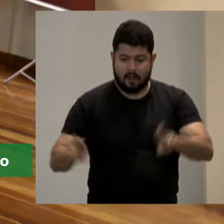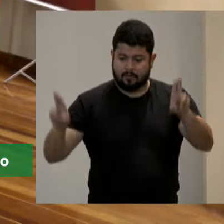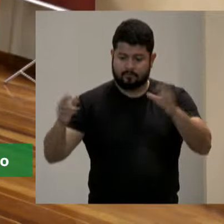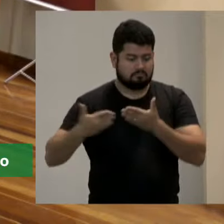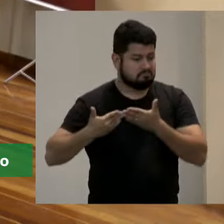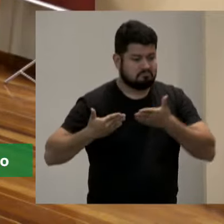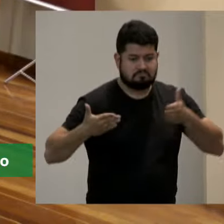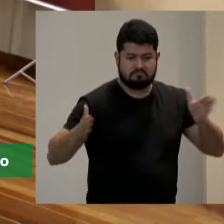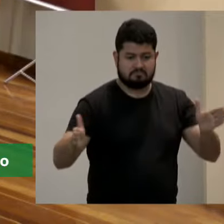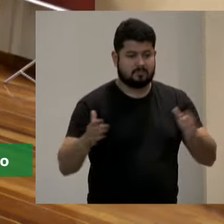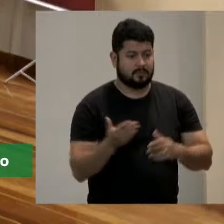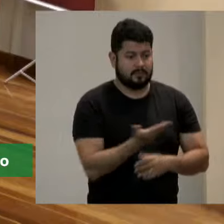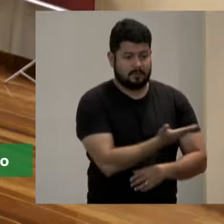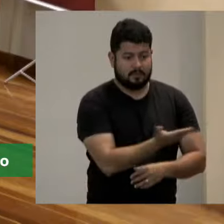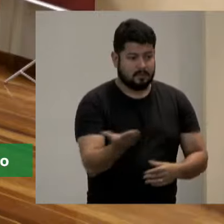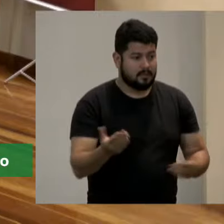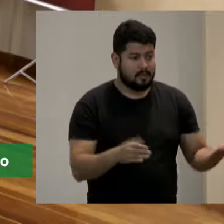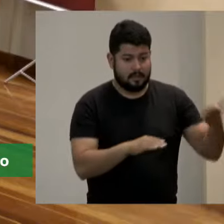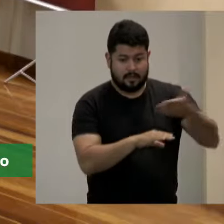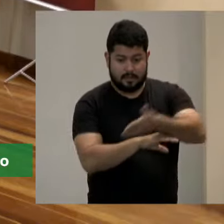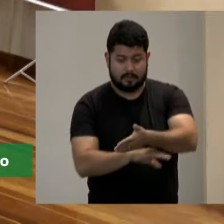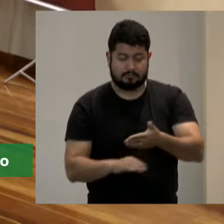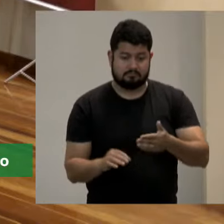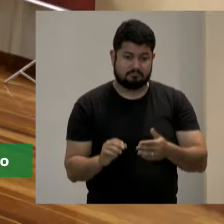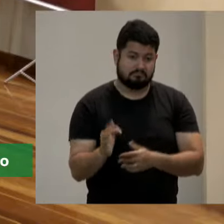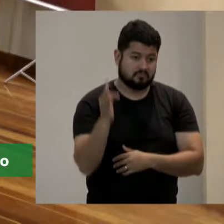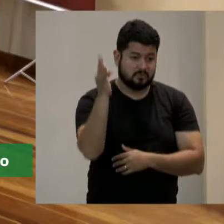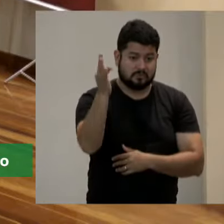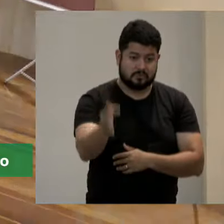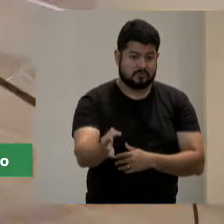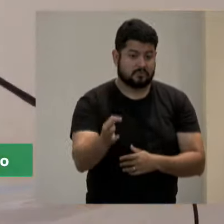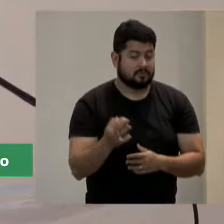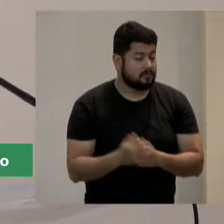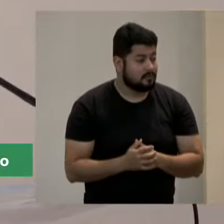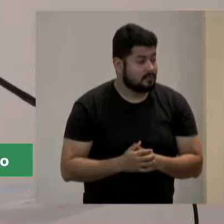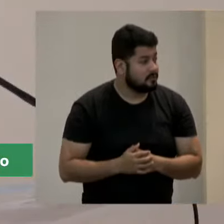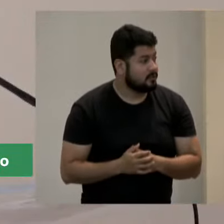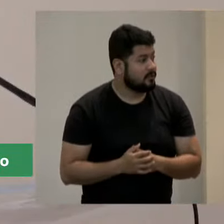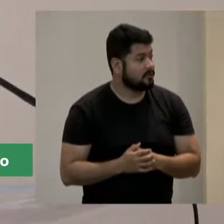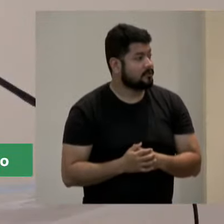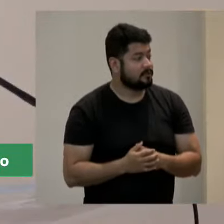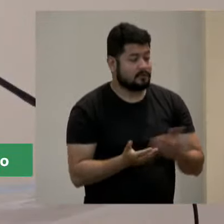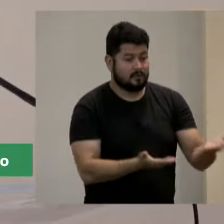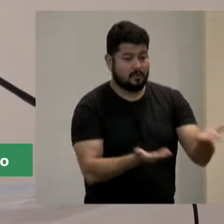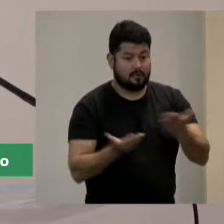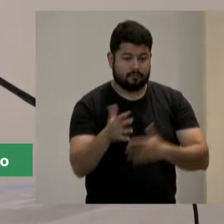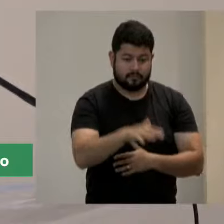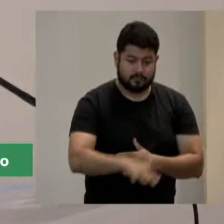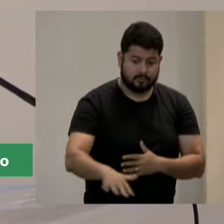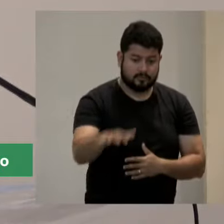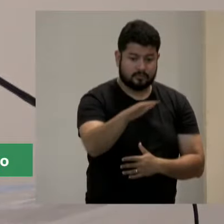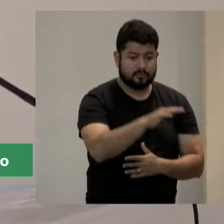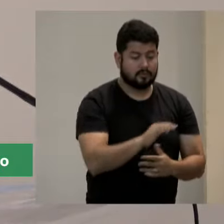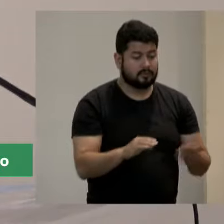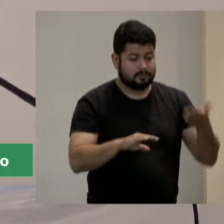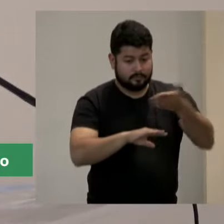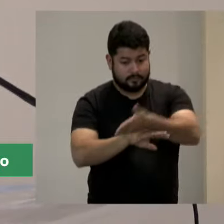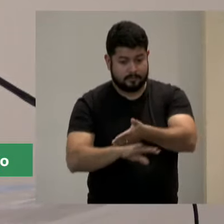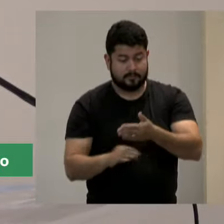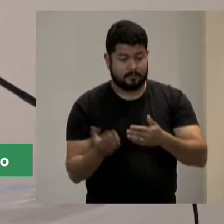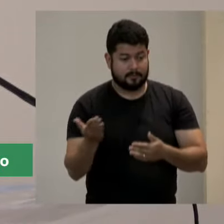para receber, se numa próxima edição, né, vocês queiram estar conosco, a gente convida todos a estarem conosco